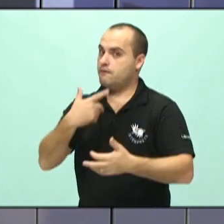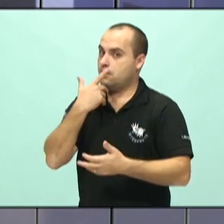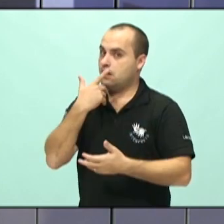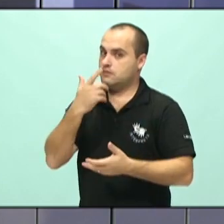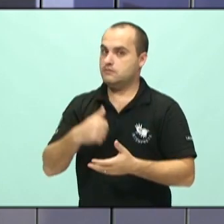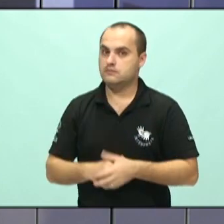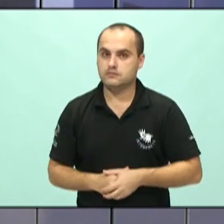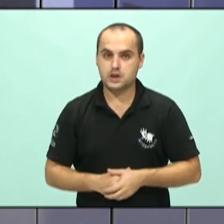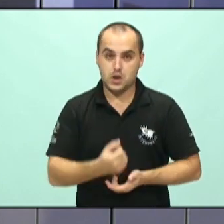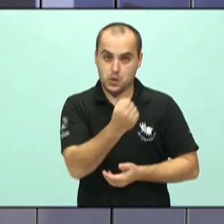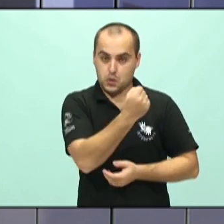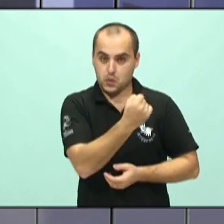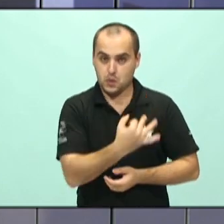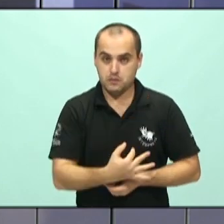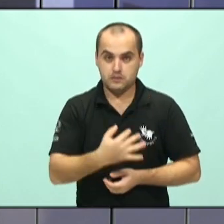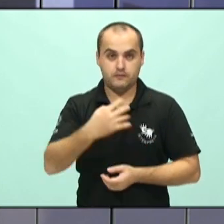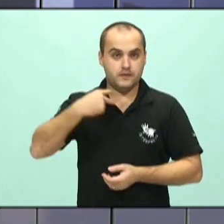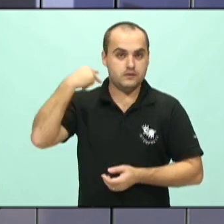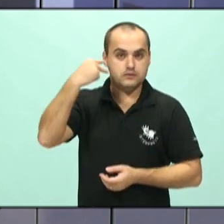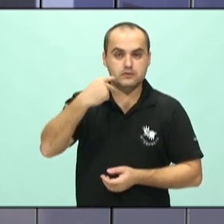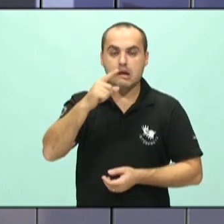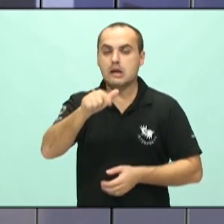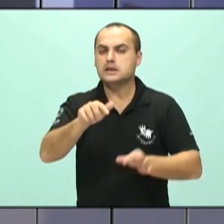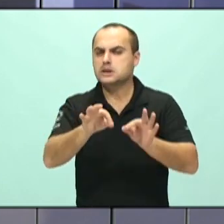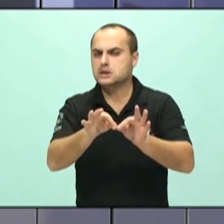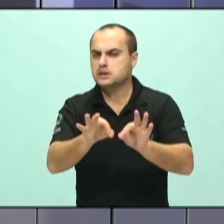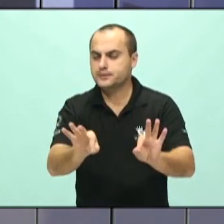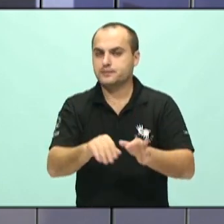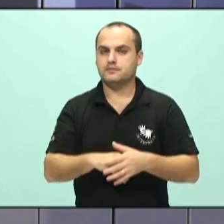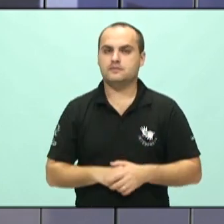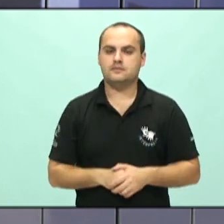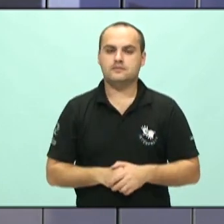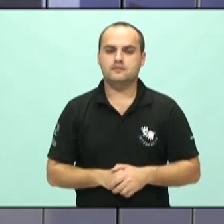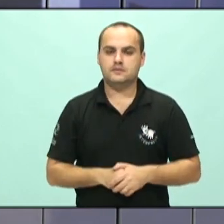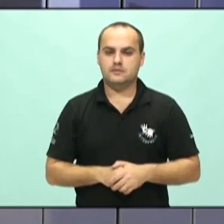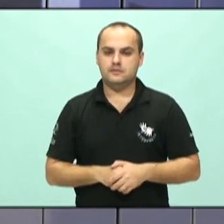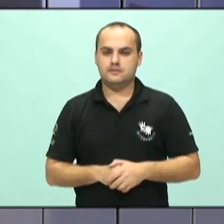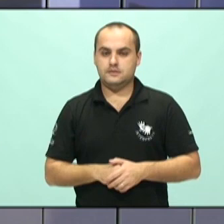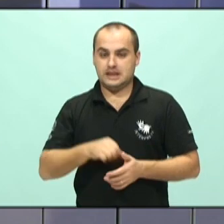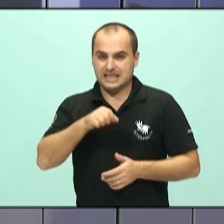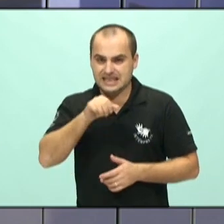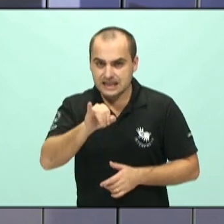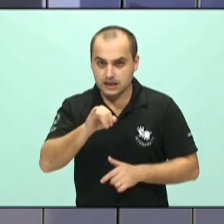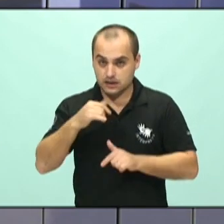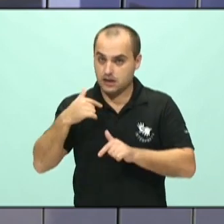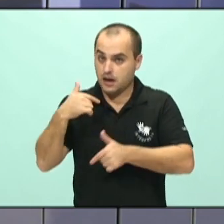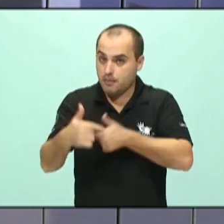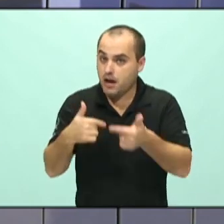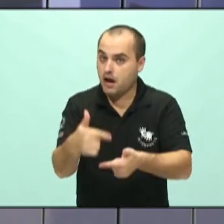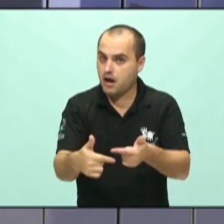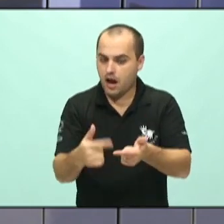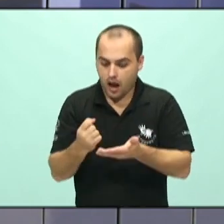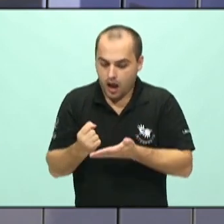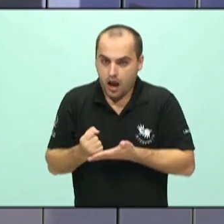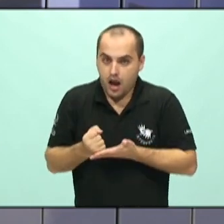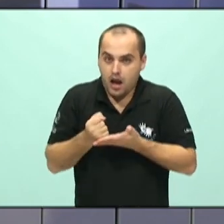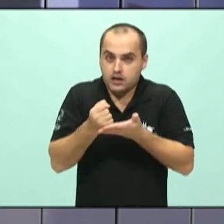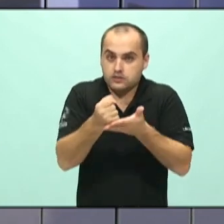com relação ao número de vereadores é bem simples. Se for para trabalhar e servir o povo